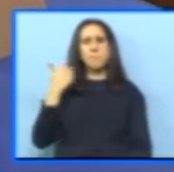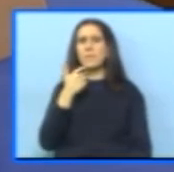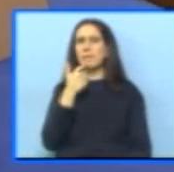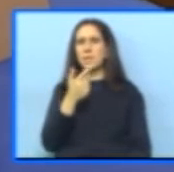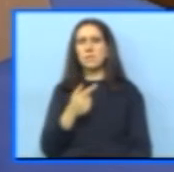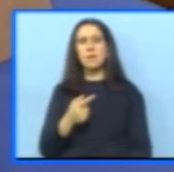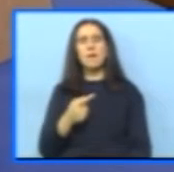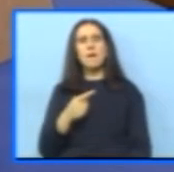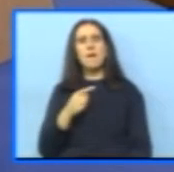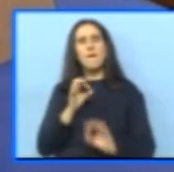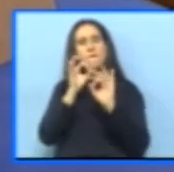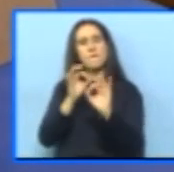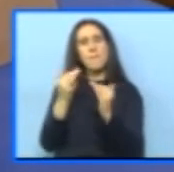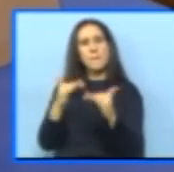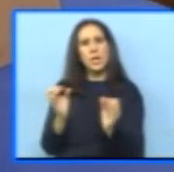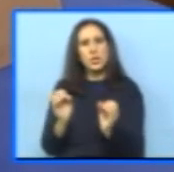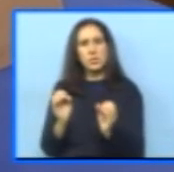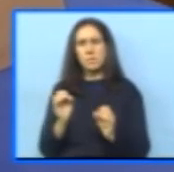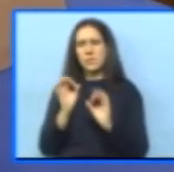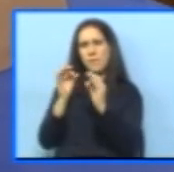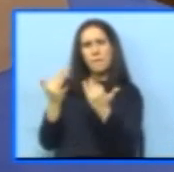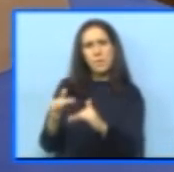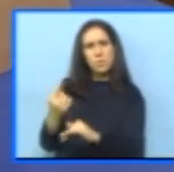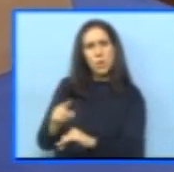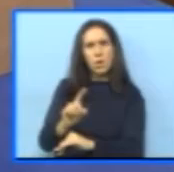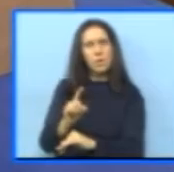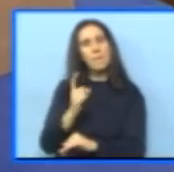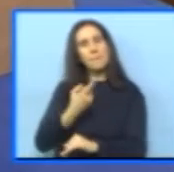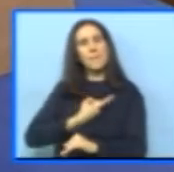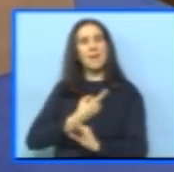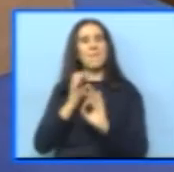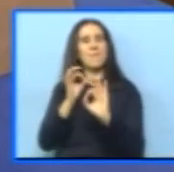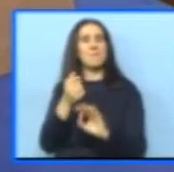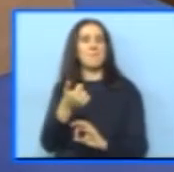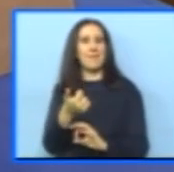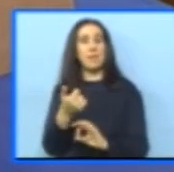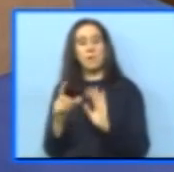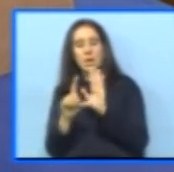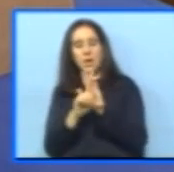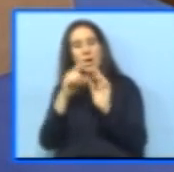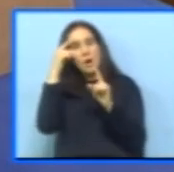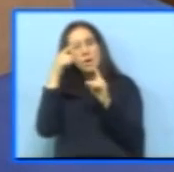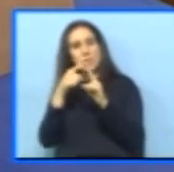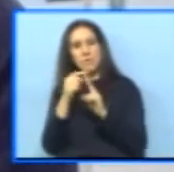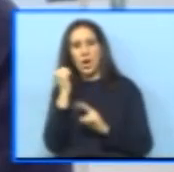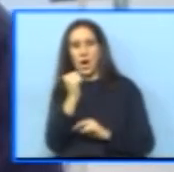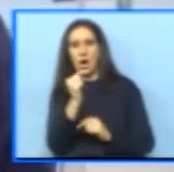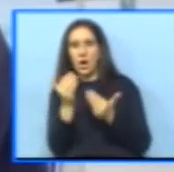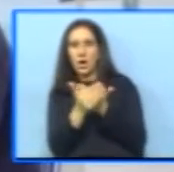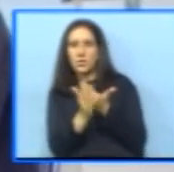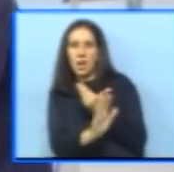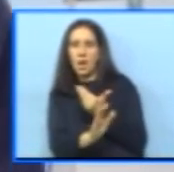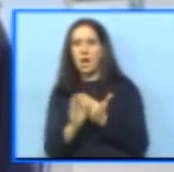não maltratar, mas não chega a não maltratar, é preciso tratar bem, porque o objetivo da lei não é só não matar, não é só